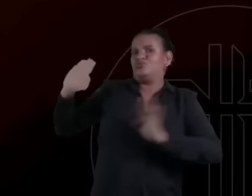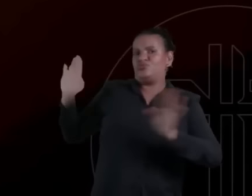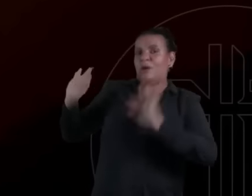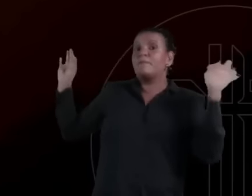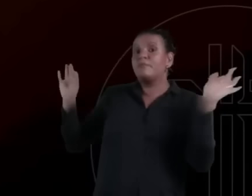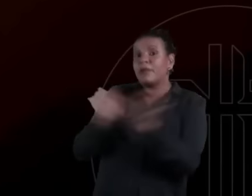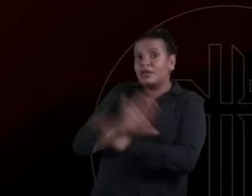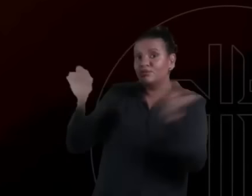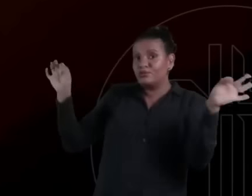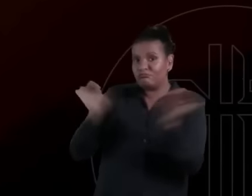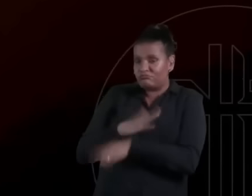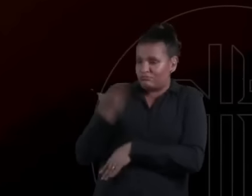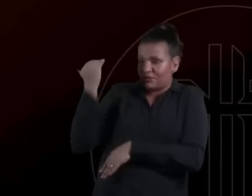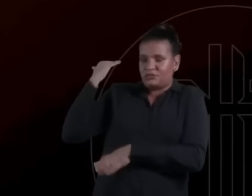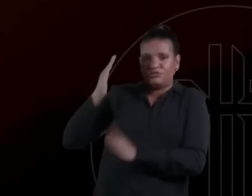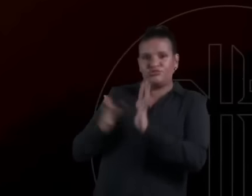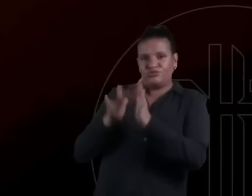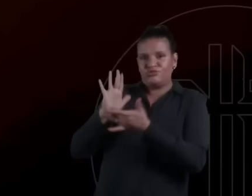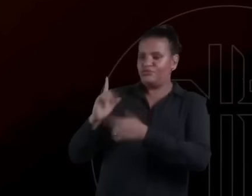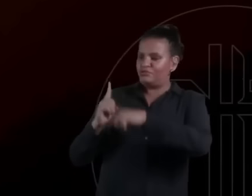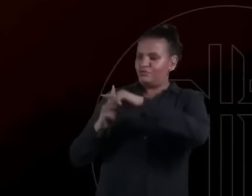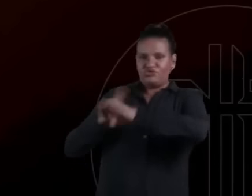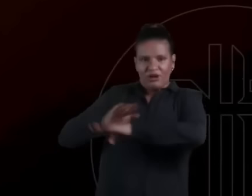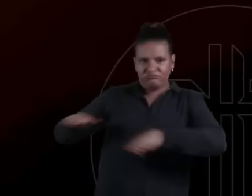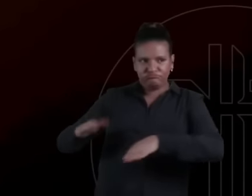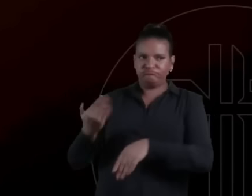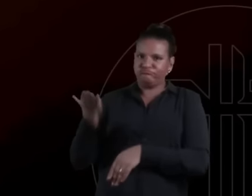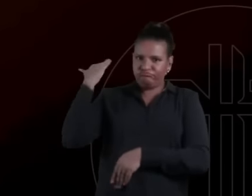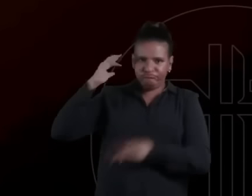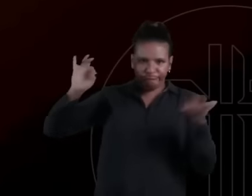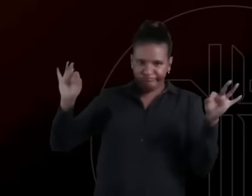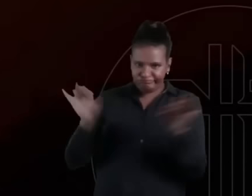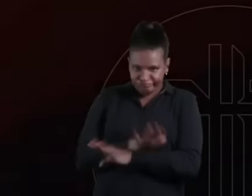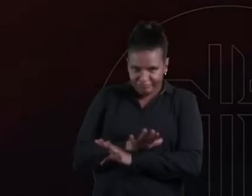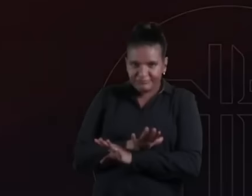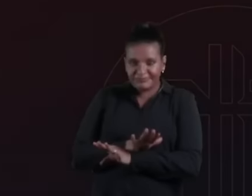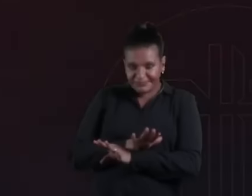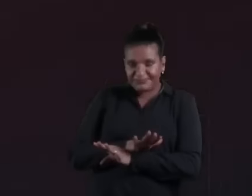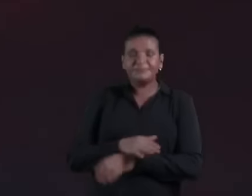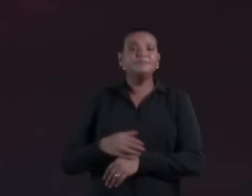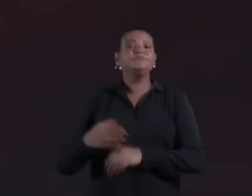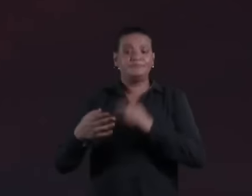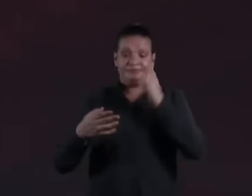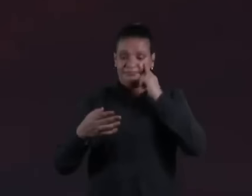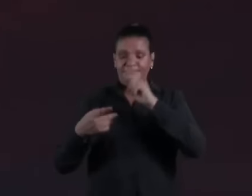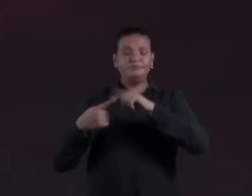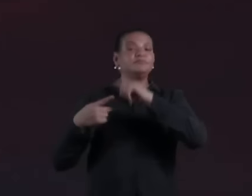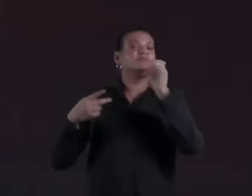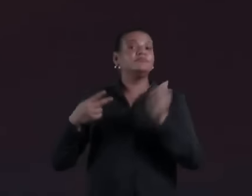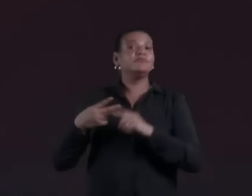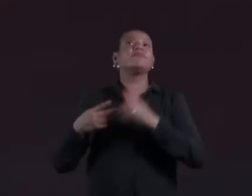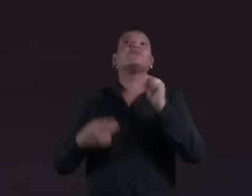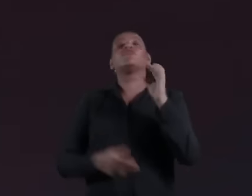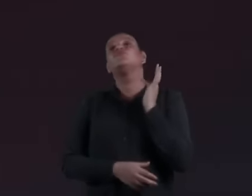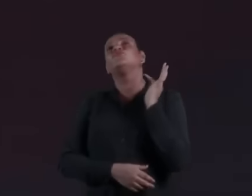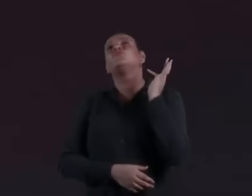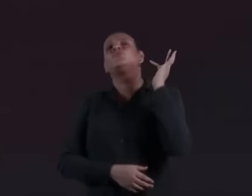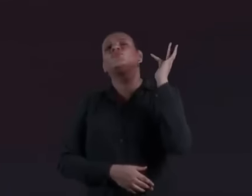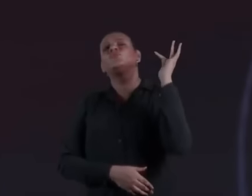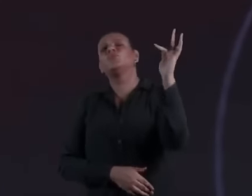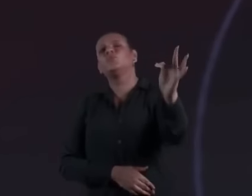completamente concluído Jesus disse Está Consumado no futuro nós seremos